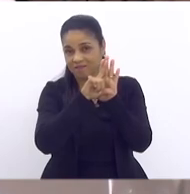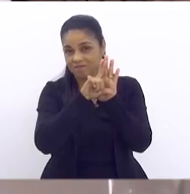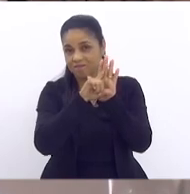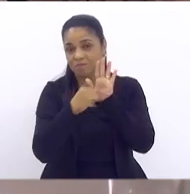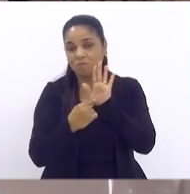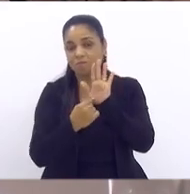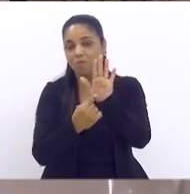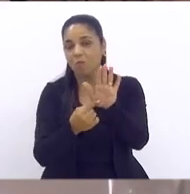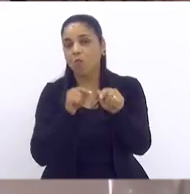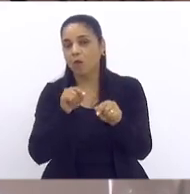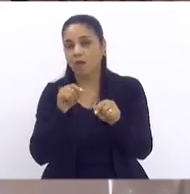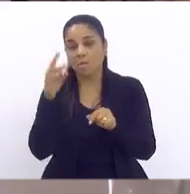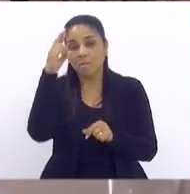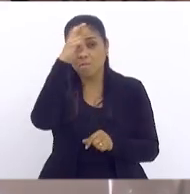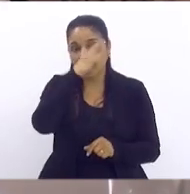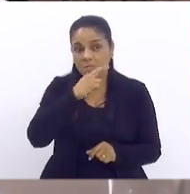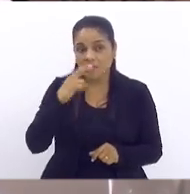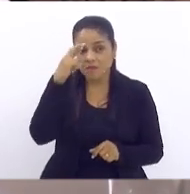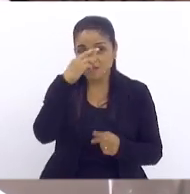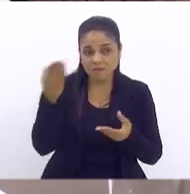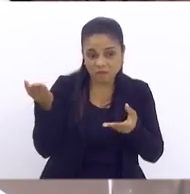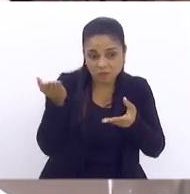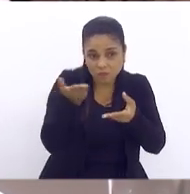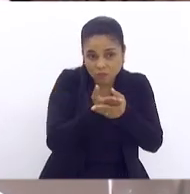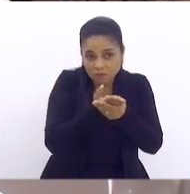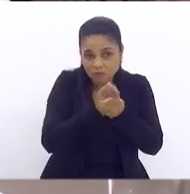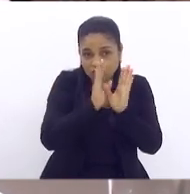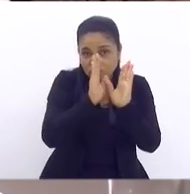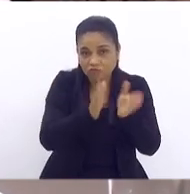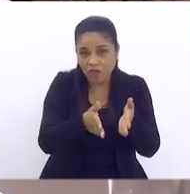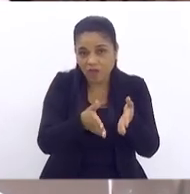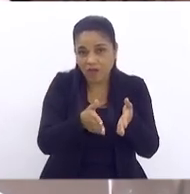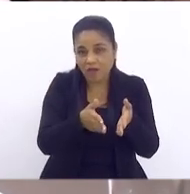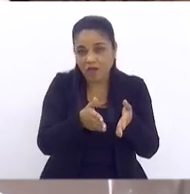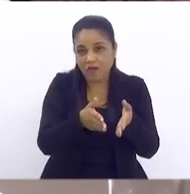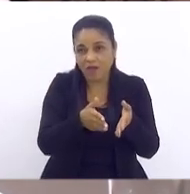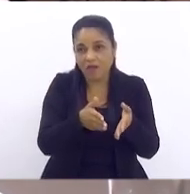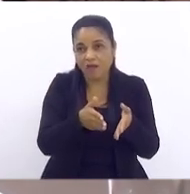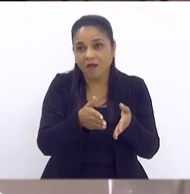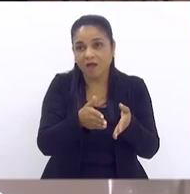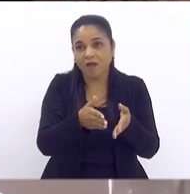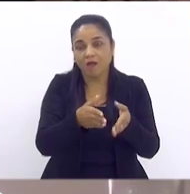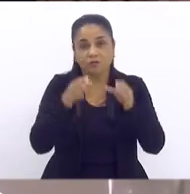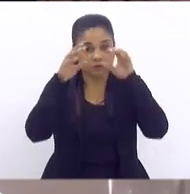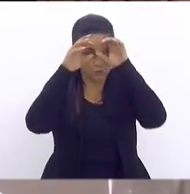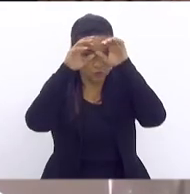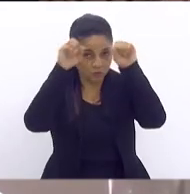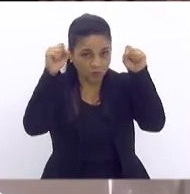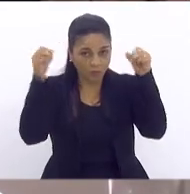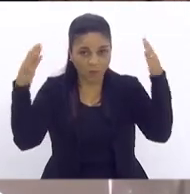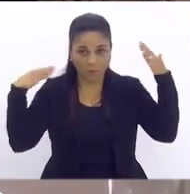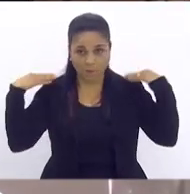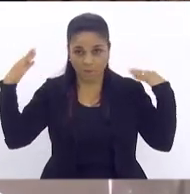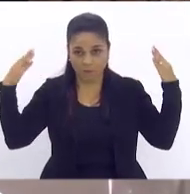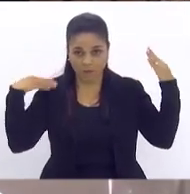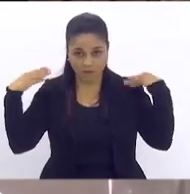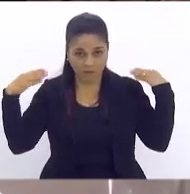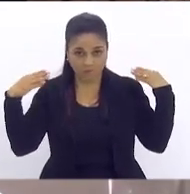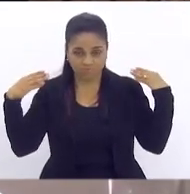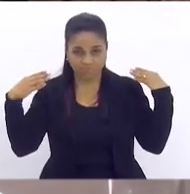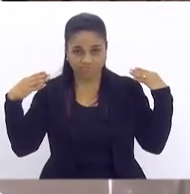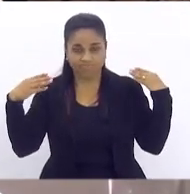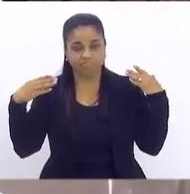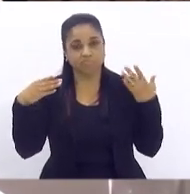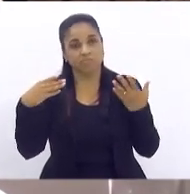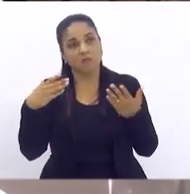a realização de perícia já no inquérito, né? Exatamente prevendo essa celeridade. No Tribunal Marítimo, eventualmente não acontece